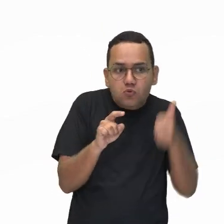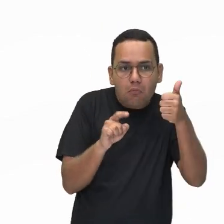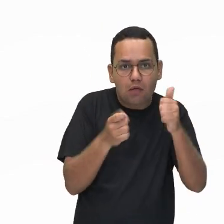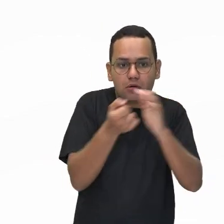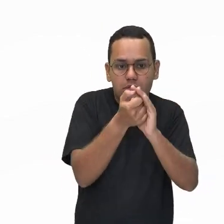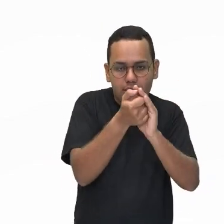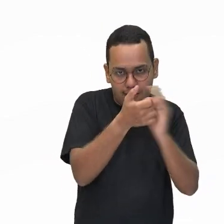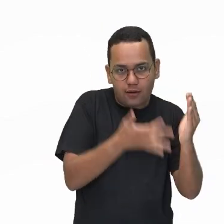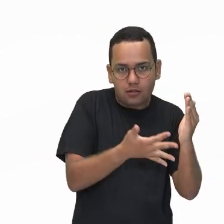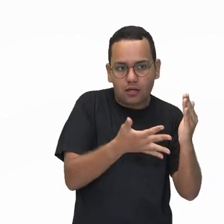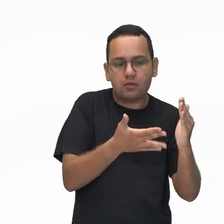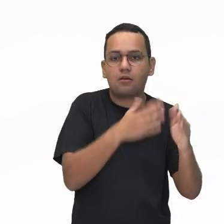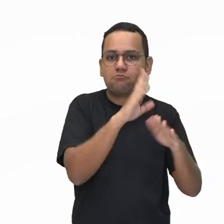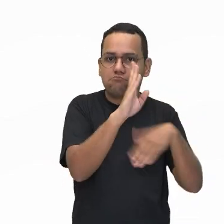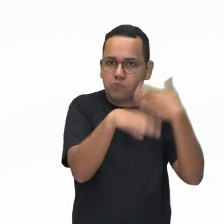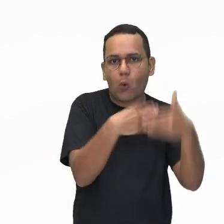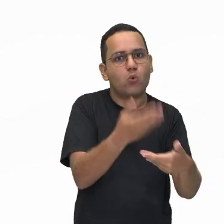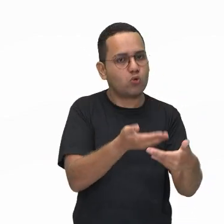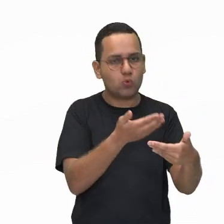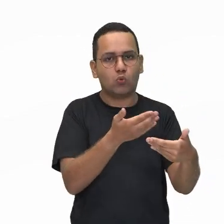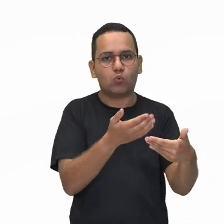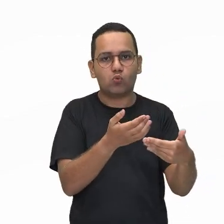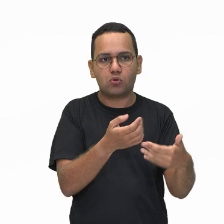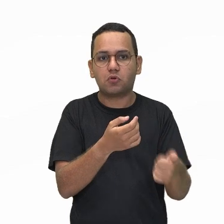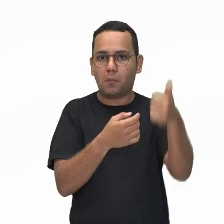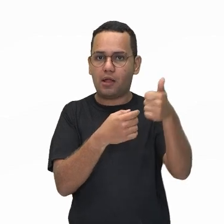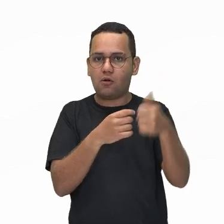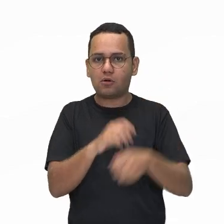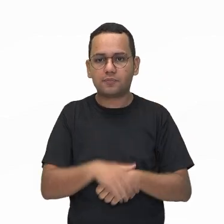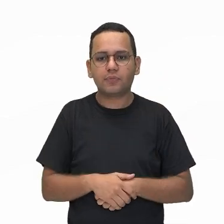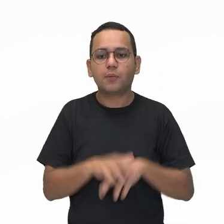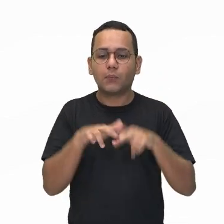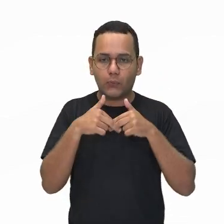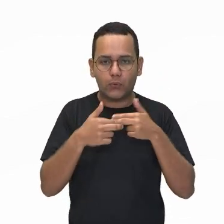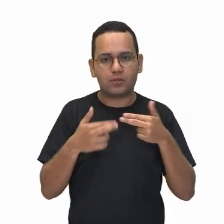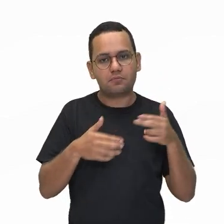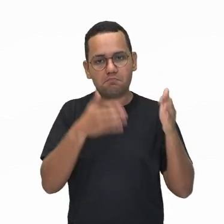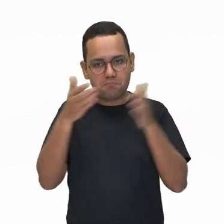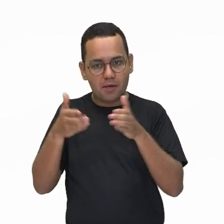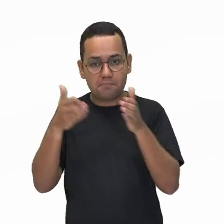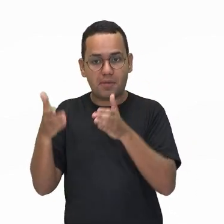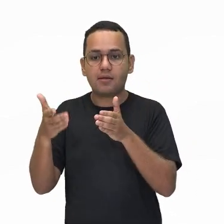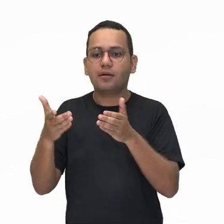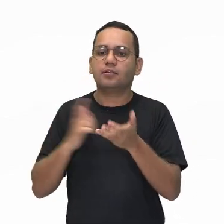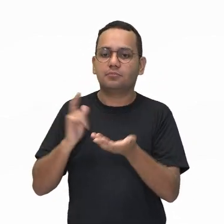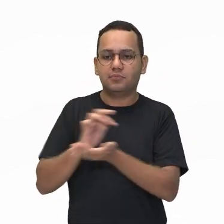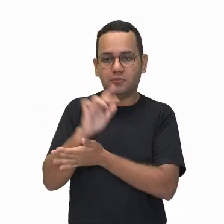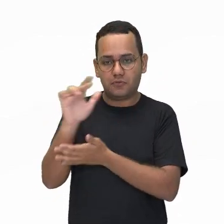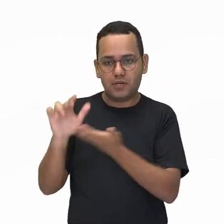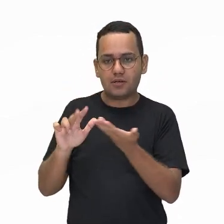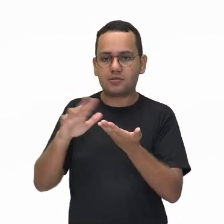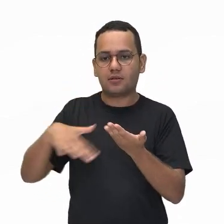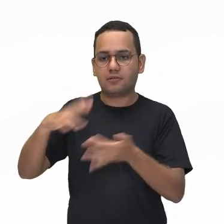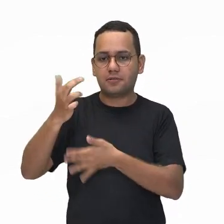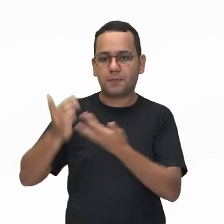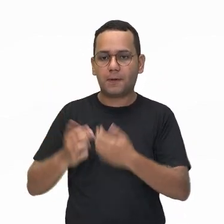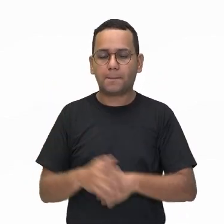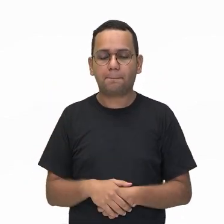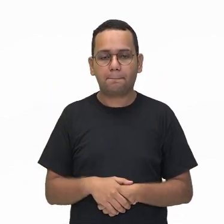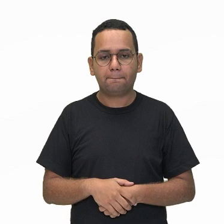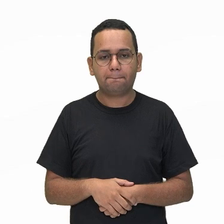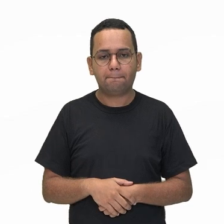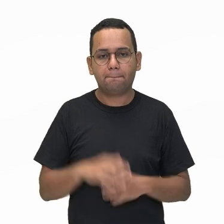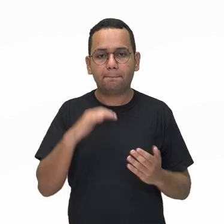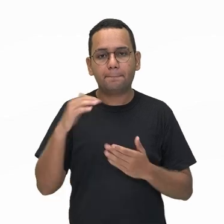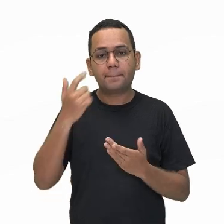se reproduzem. E é assim que a gente chega à diversidade biológica. Vamos ver aí um exemplo desse